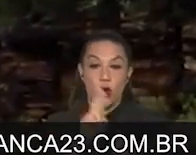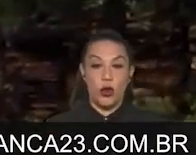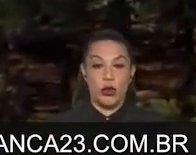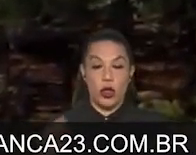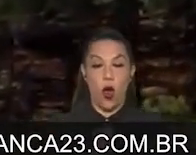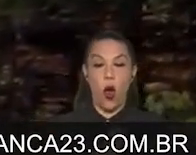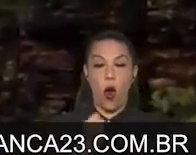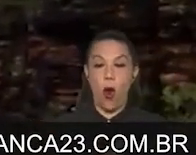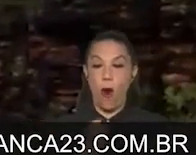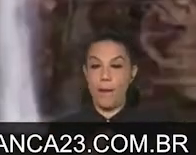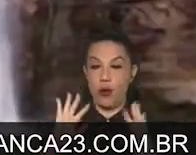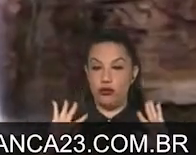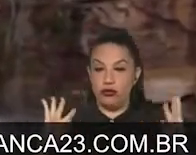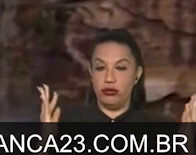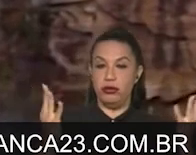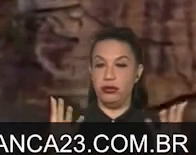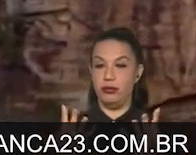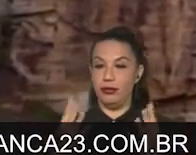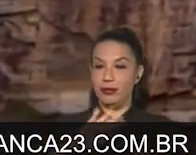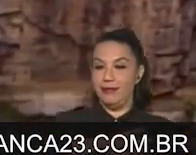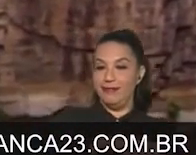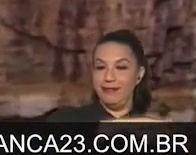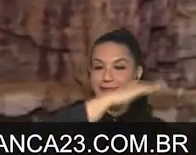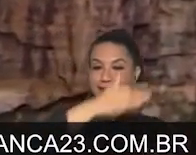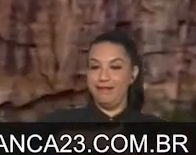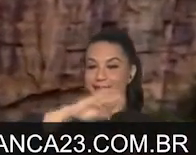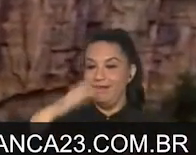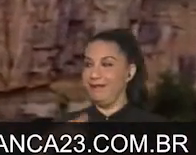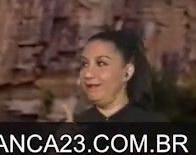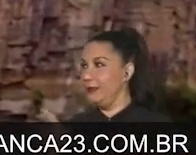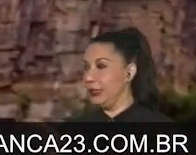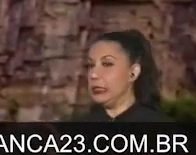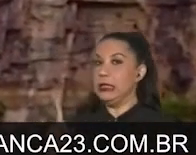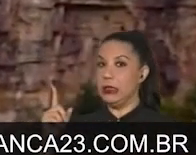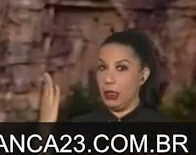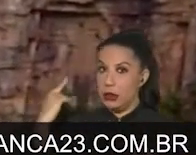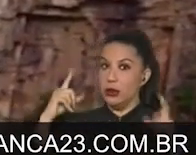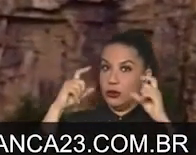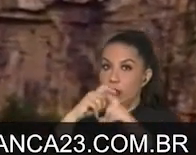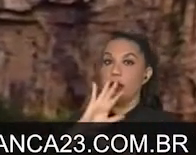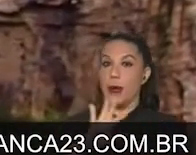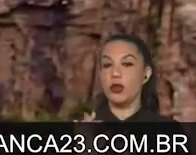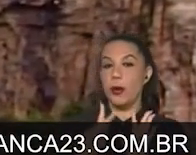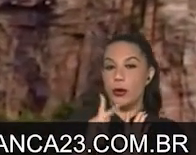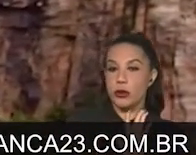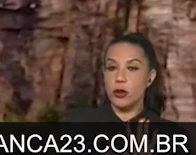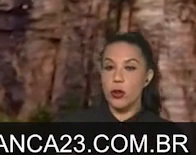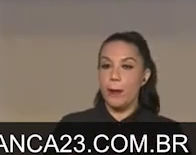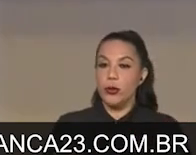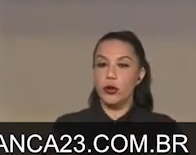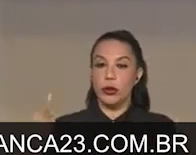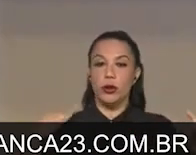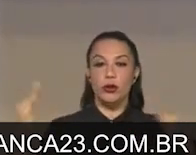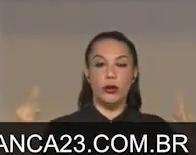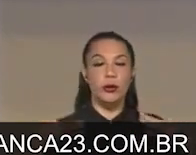de estabilidade nos cânions, nos pontos onde os geólogos indicaram serem os mais críticos, além de projetos para impulsionar o turismo.